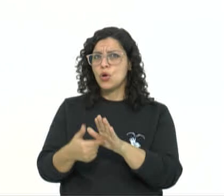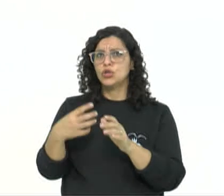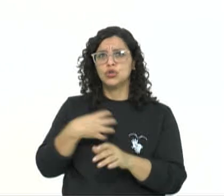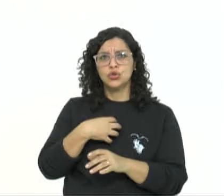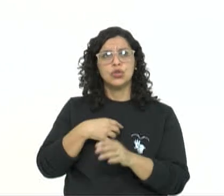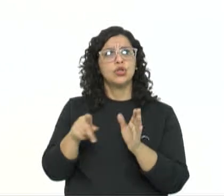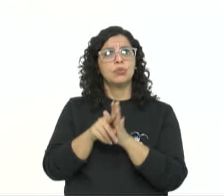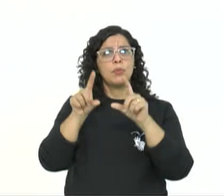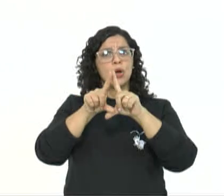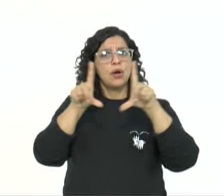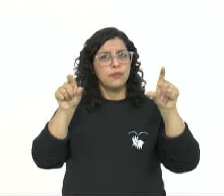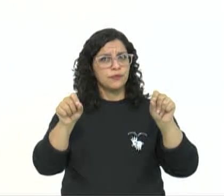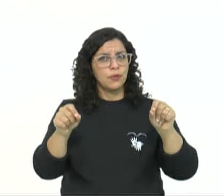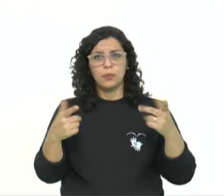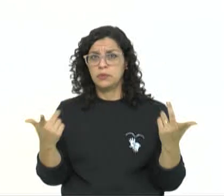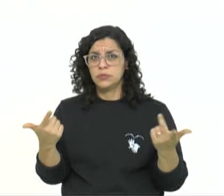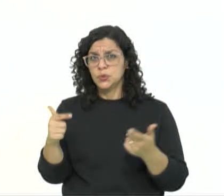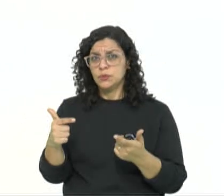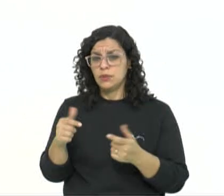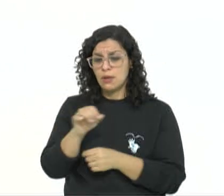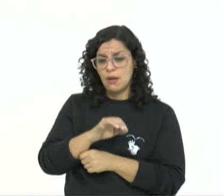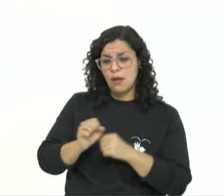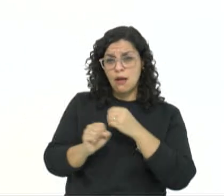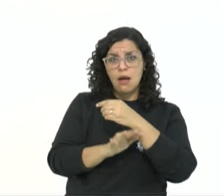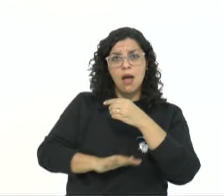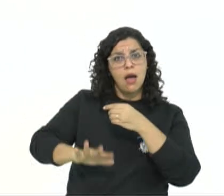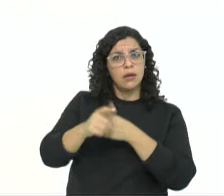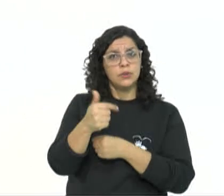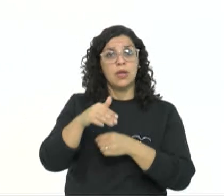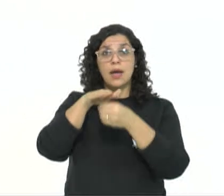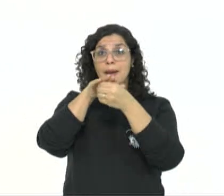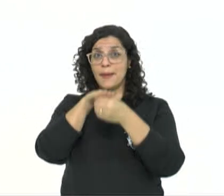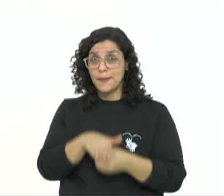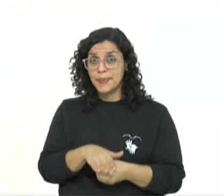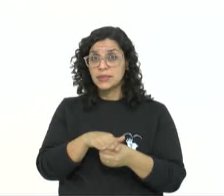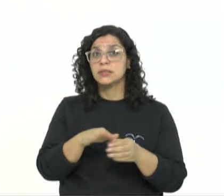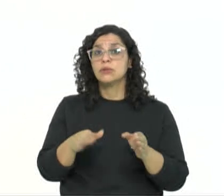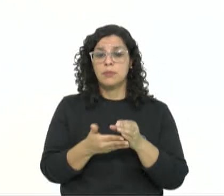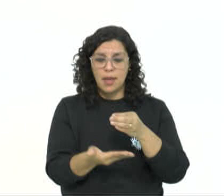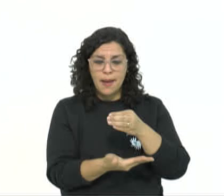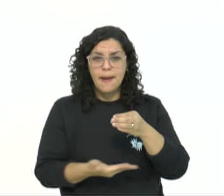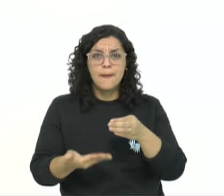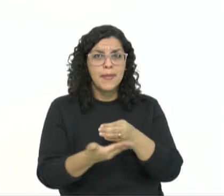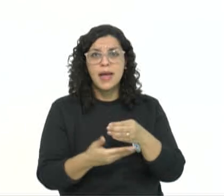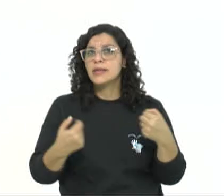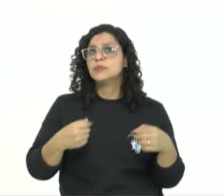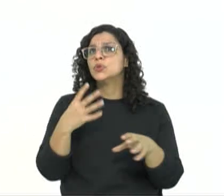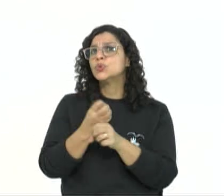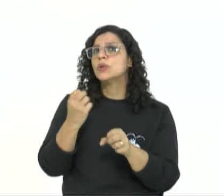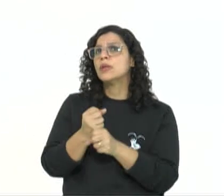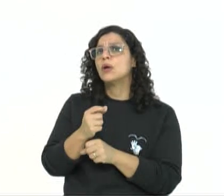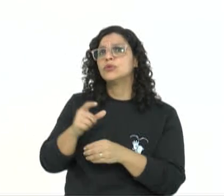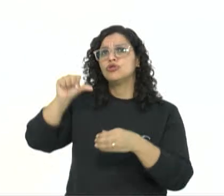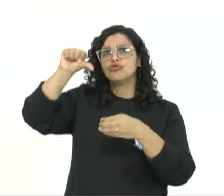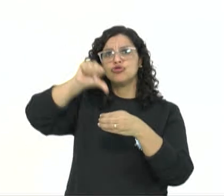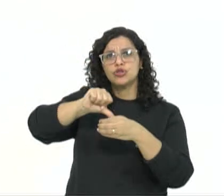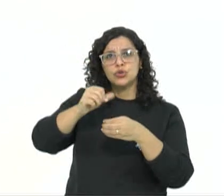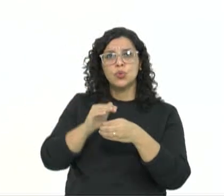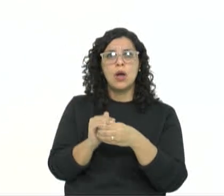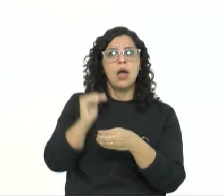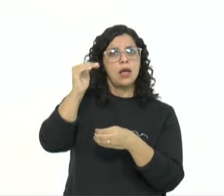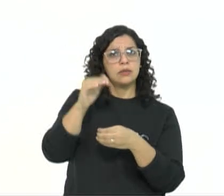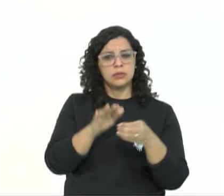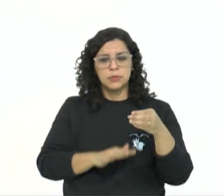fórmula, ou seja, a área não irá aparecer aqui. A pressão no fundo também não depende do volume do líquido acima da